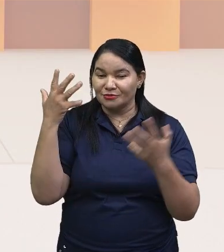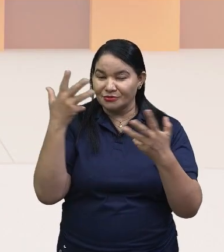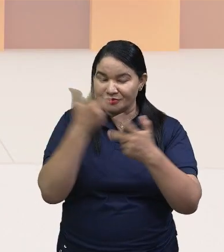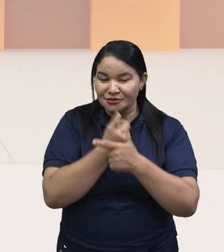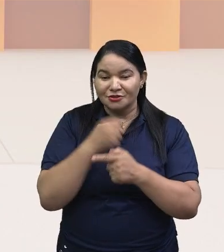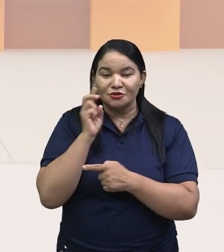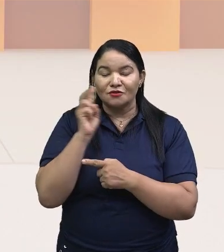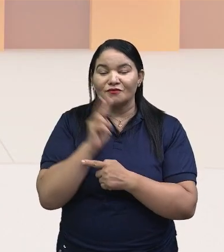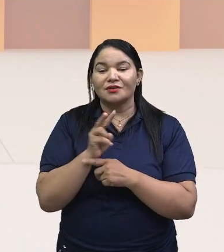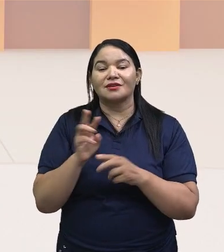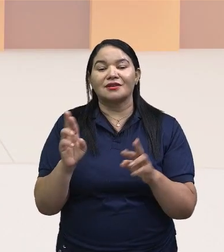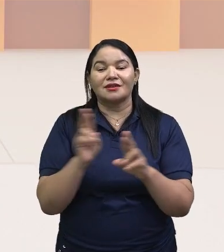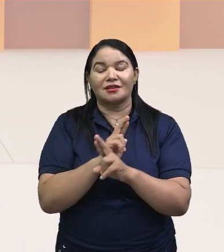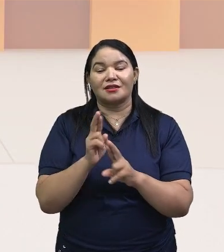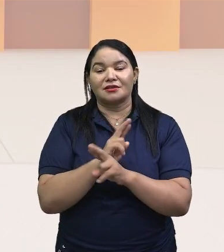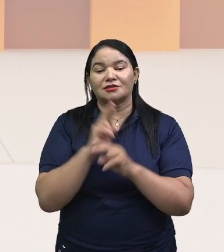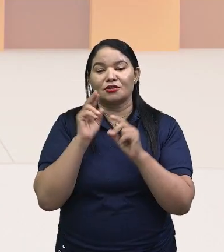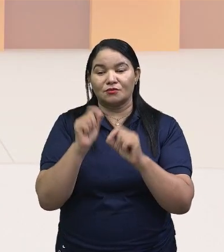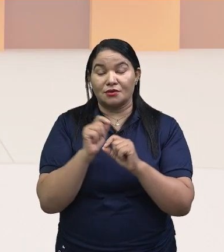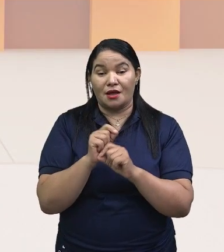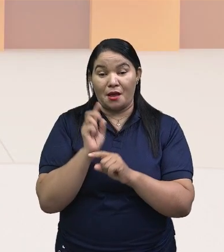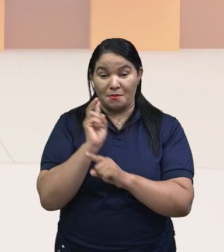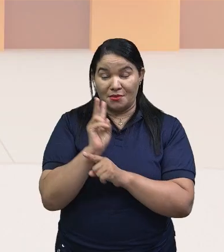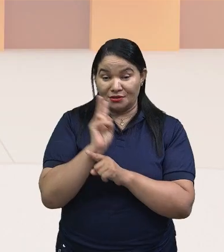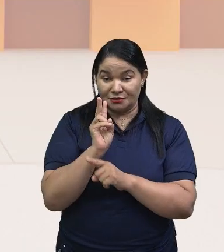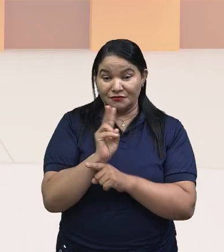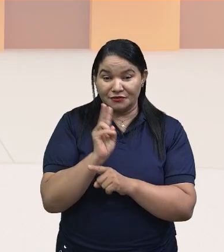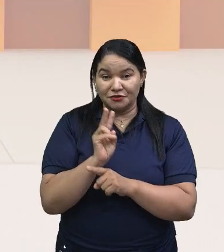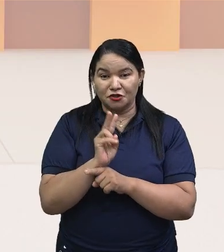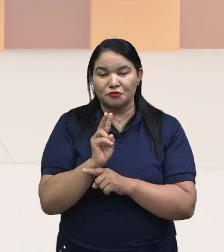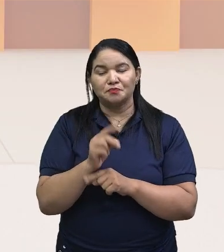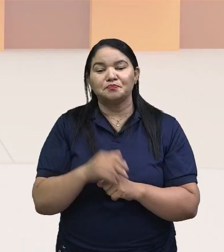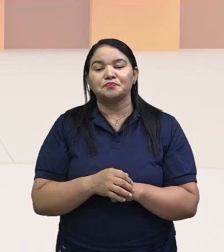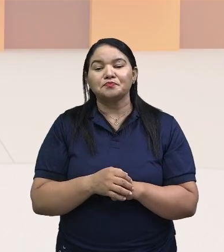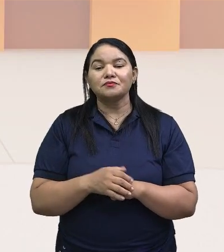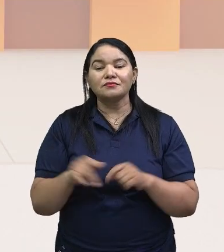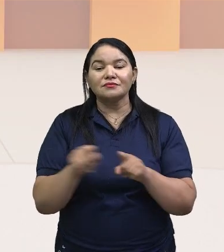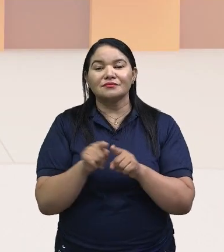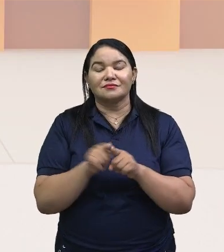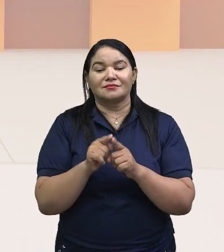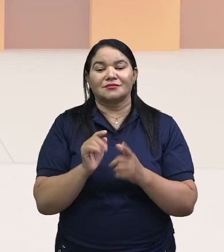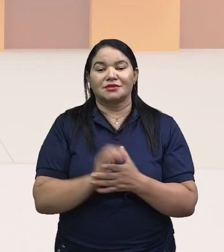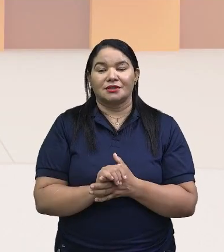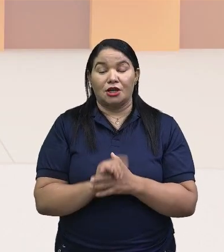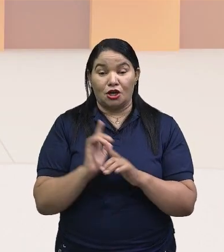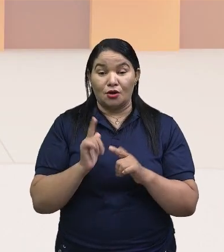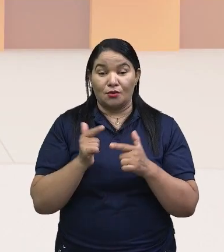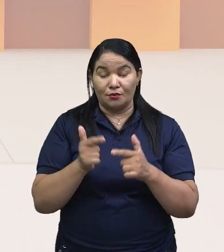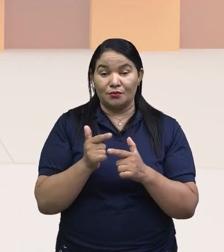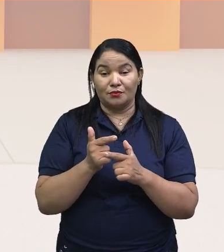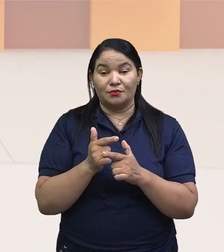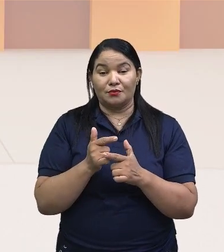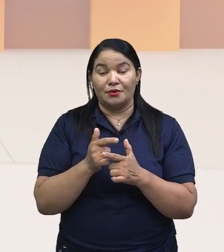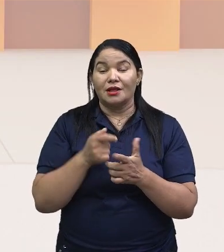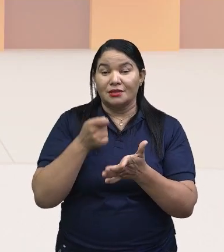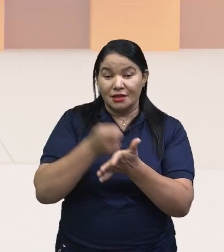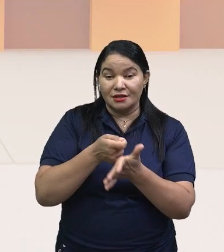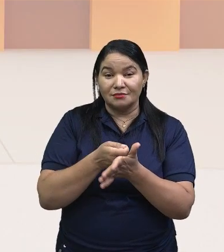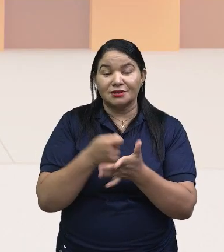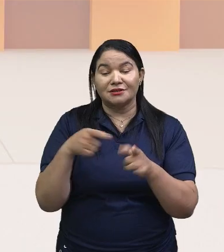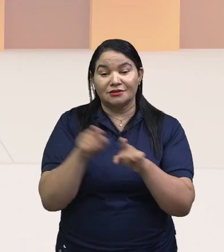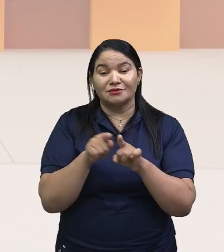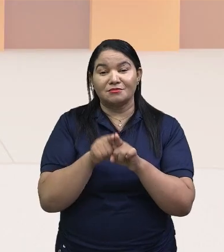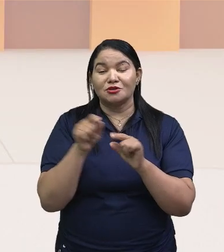em relação a preservação e a autodeterminação, né, de como